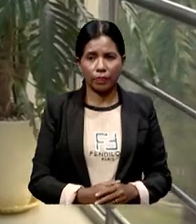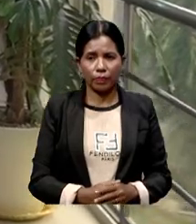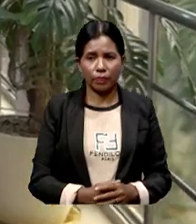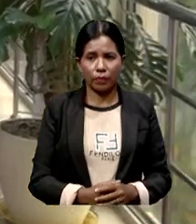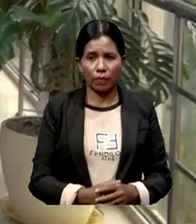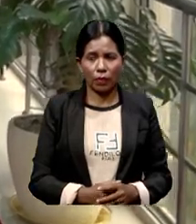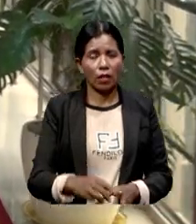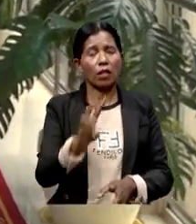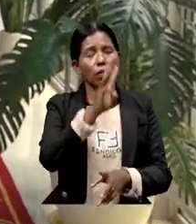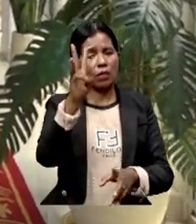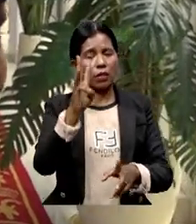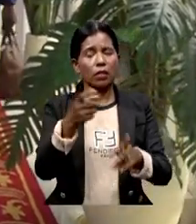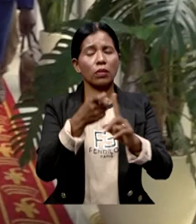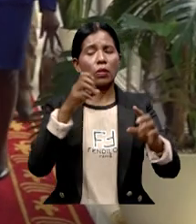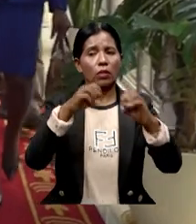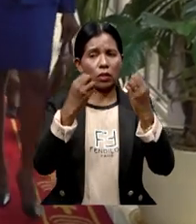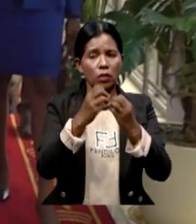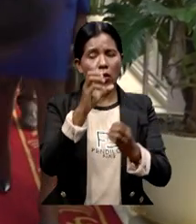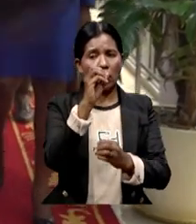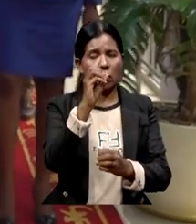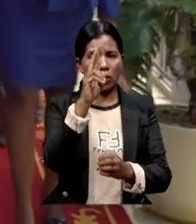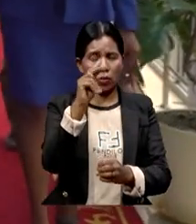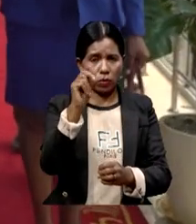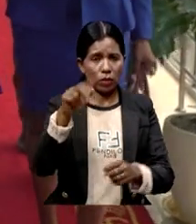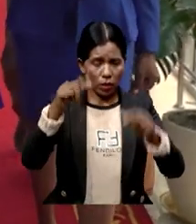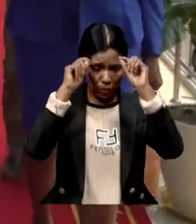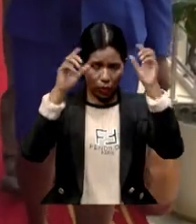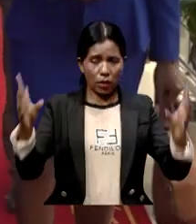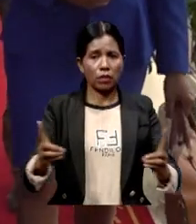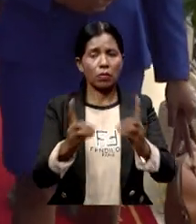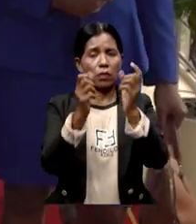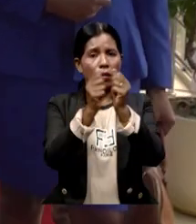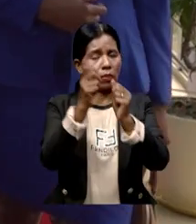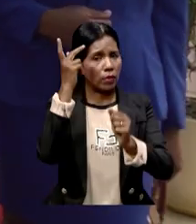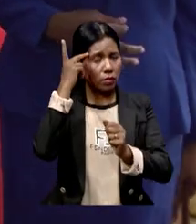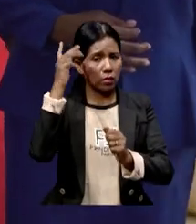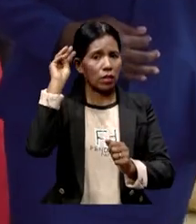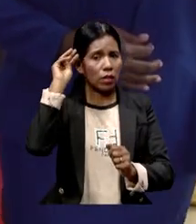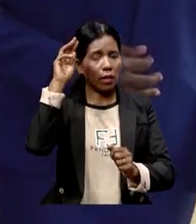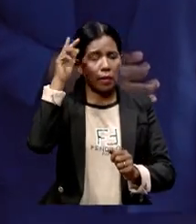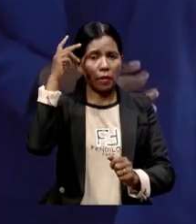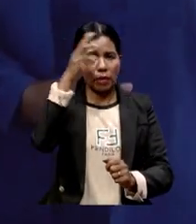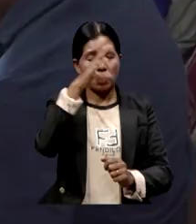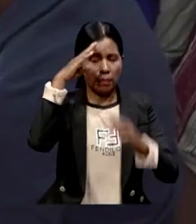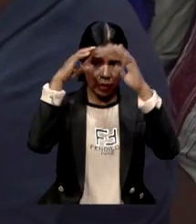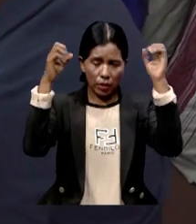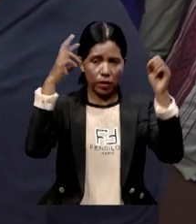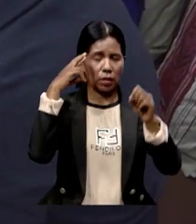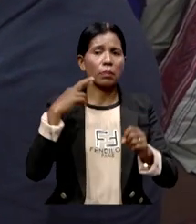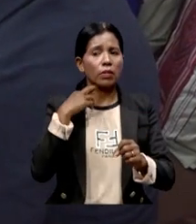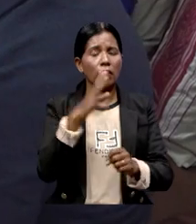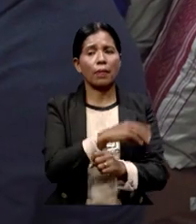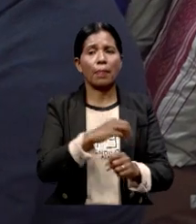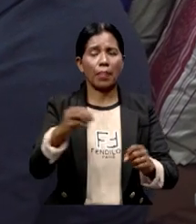E a quarta, né, delegação, Organização Nações Unidas e a Timor-Leste, a Sorumalo, o presidente da República, José Ramos Horta, e a Palácio Presidencial. E a